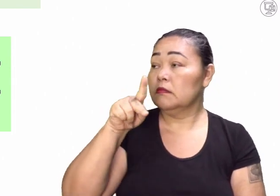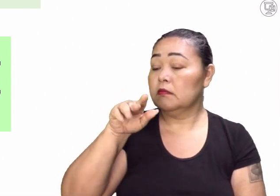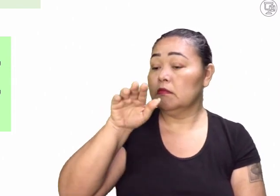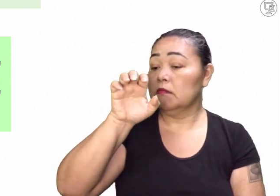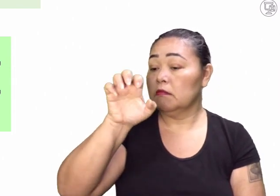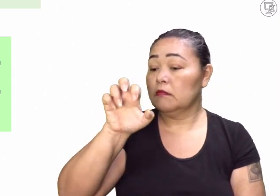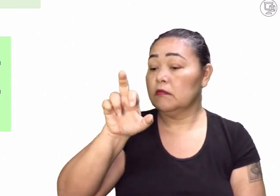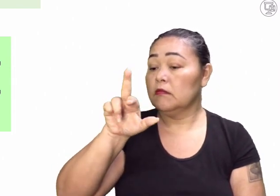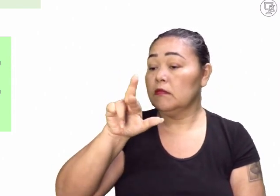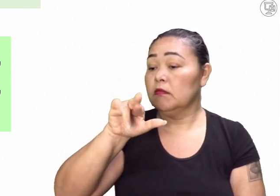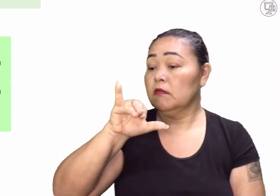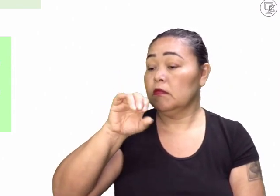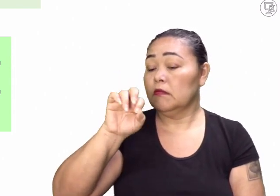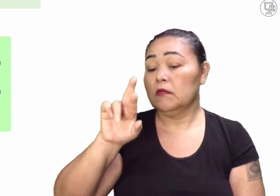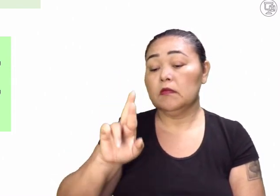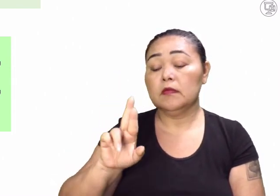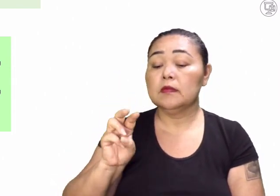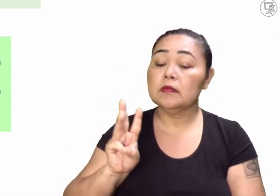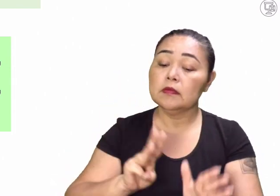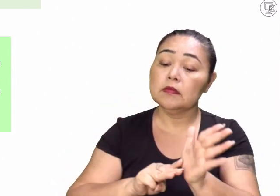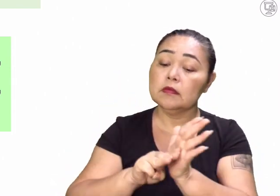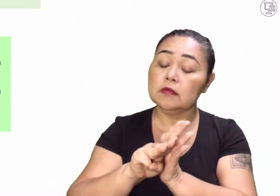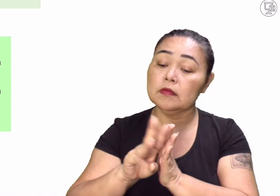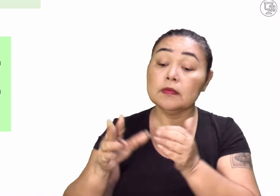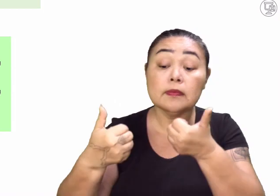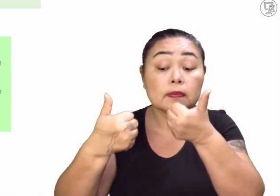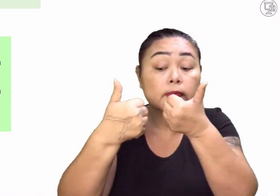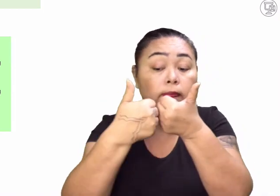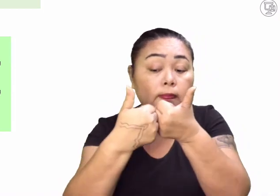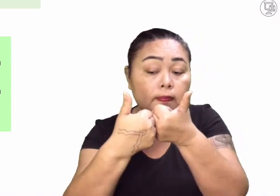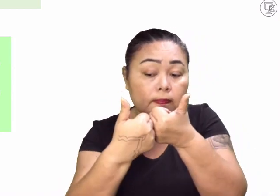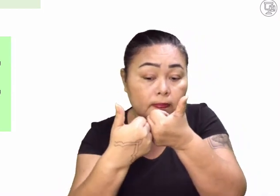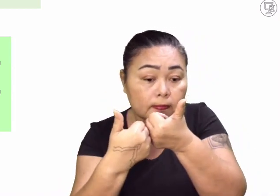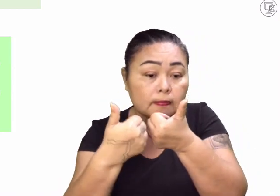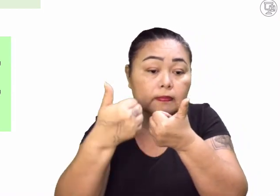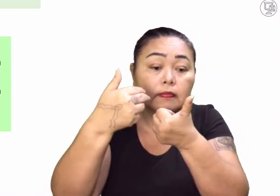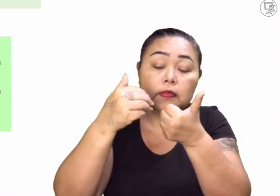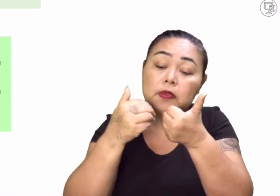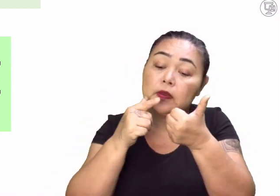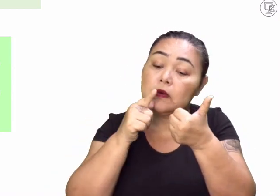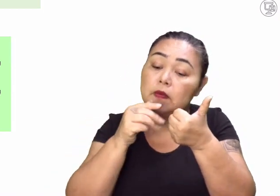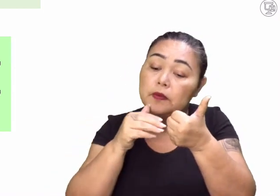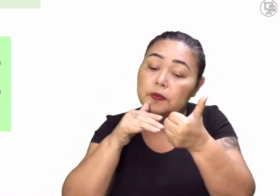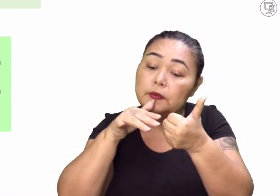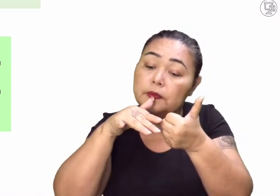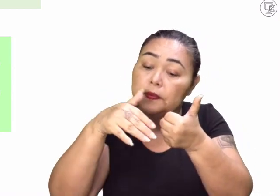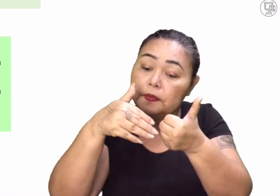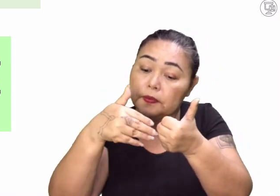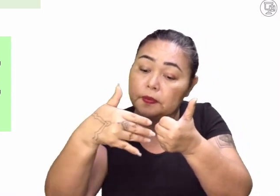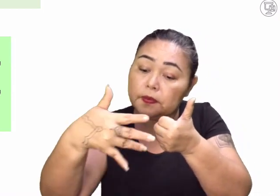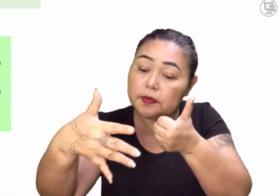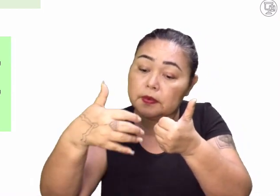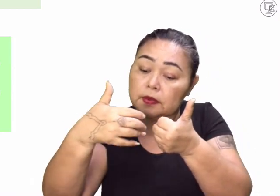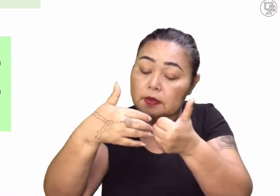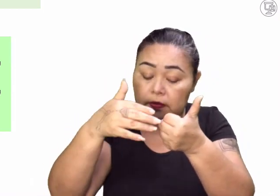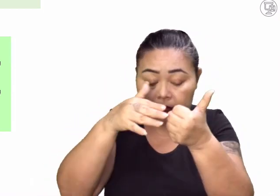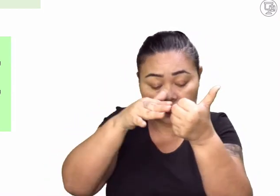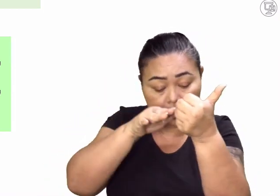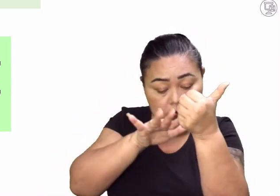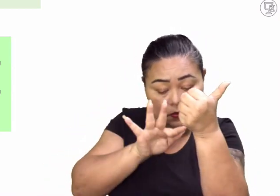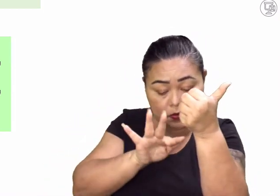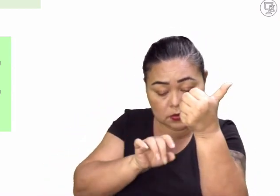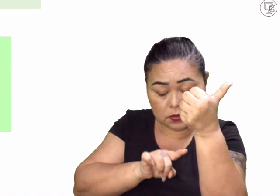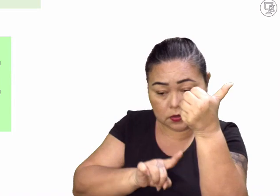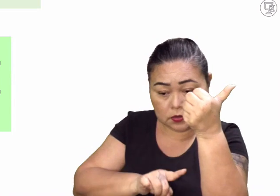Madeira, né? Que aí, no caso, está mais próximo da sua nascente, não da sua foz. Se eu falo da parte inferior, eu estou mais